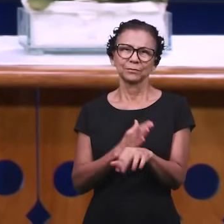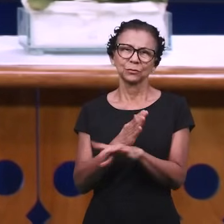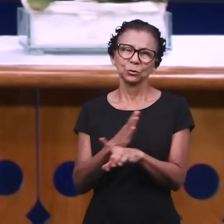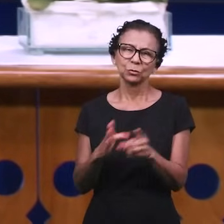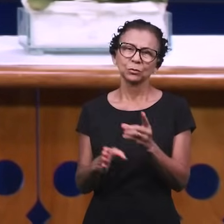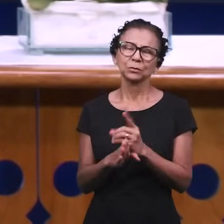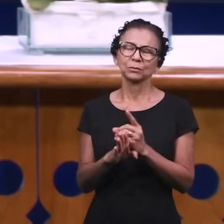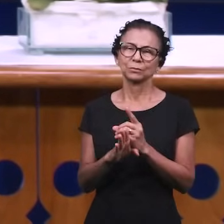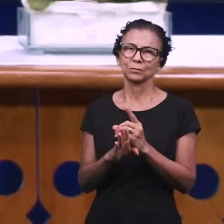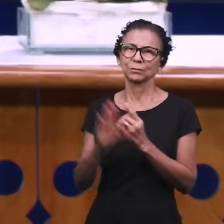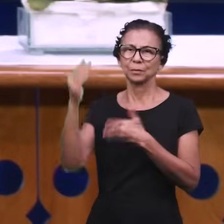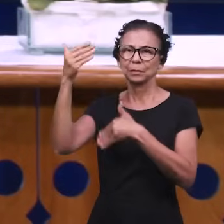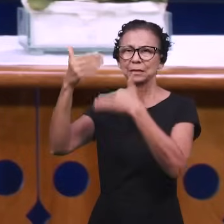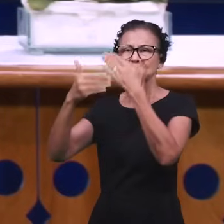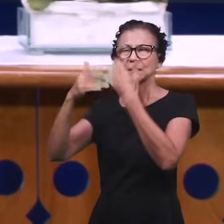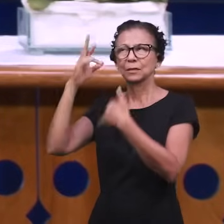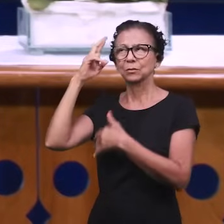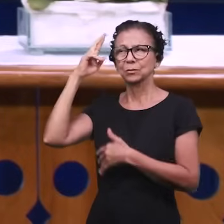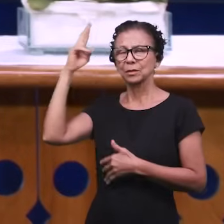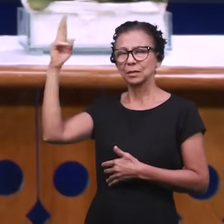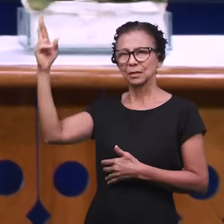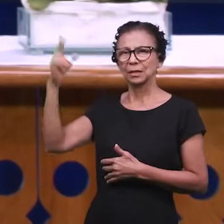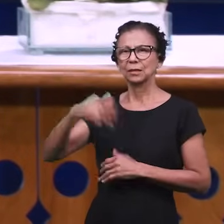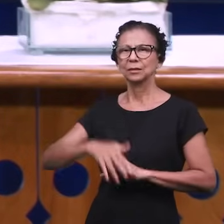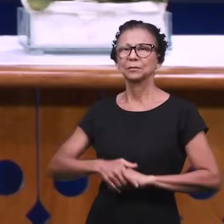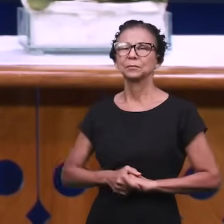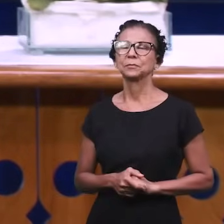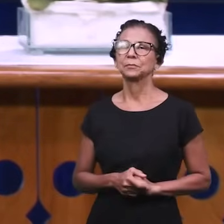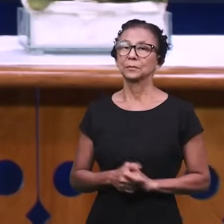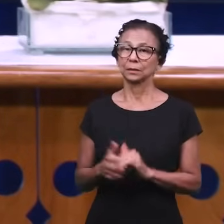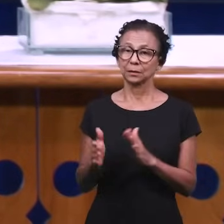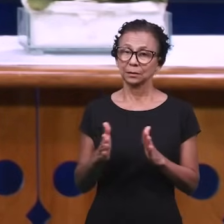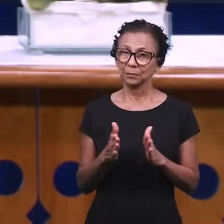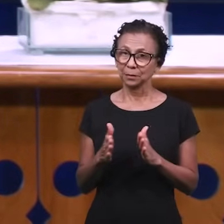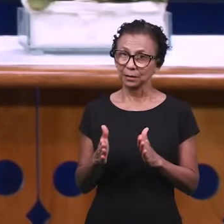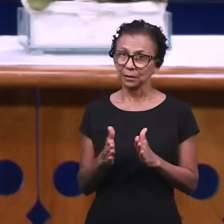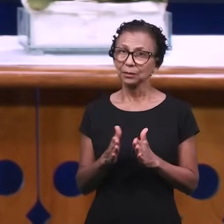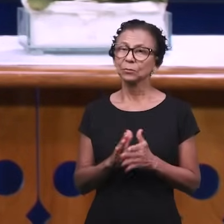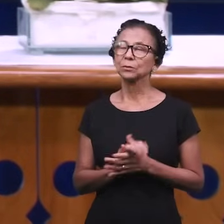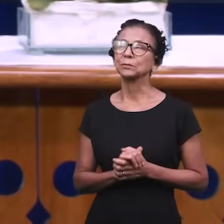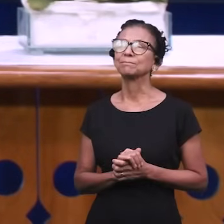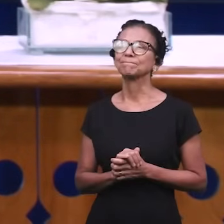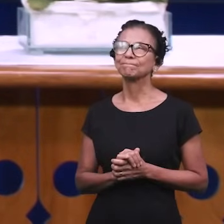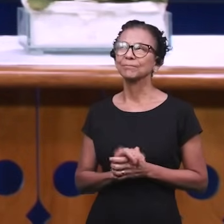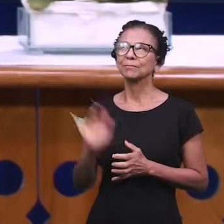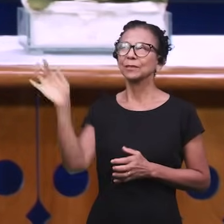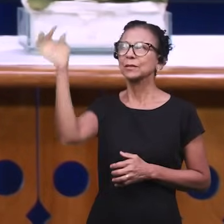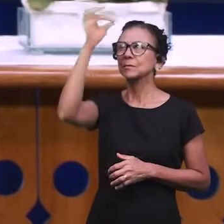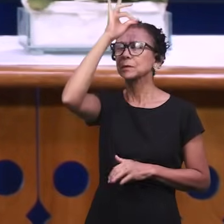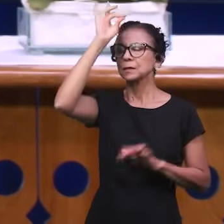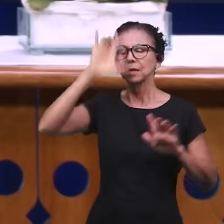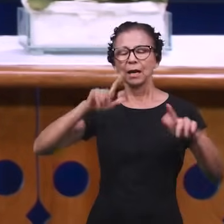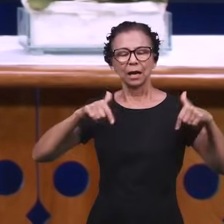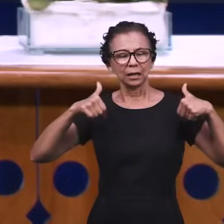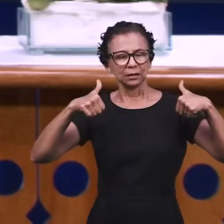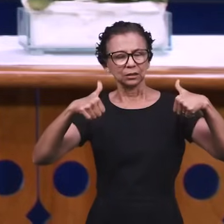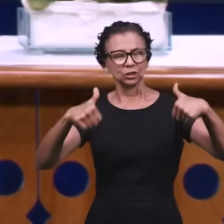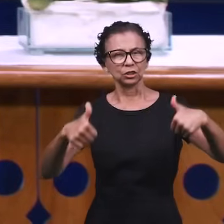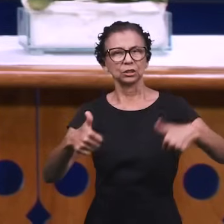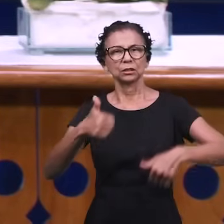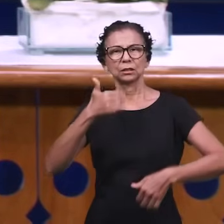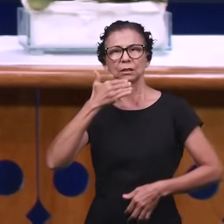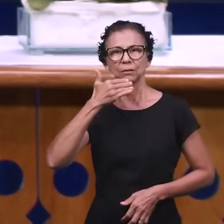porque sabemos que quando nós estamos cultuando o teu nome, há uma operação do teu Espírito em